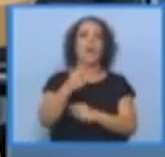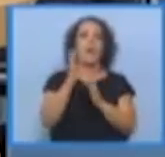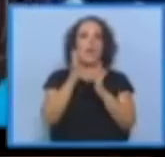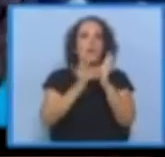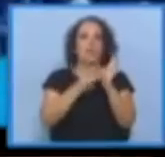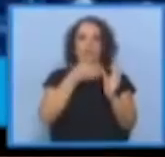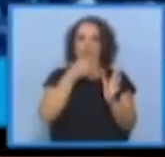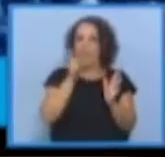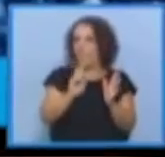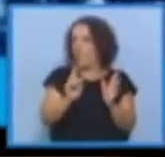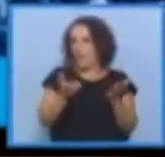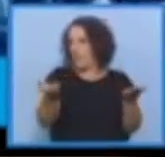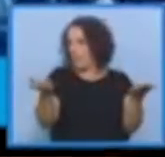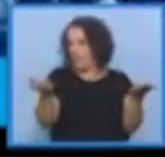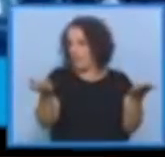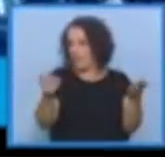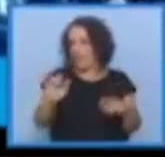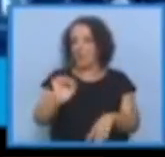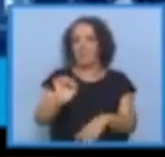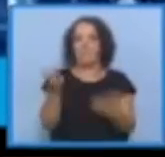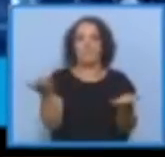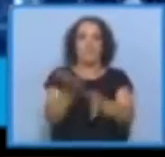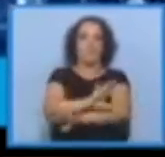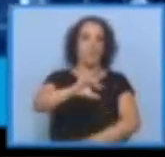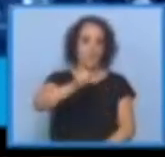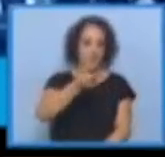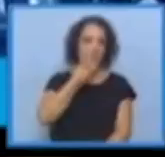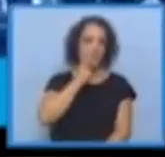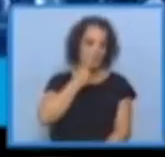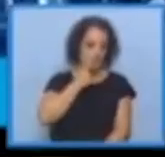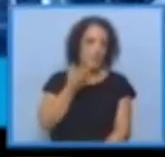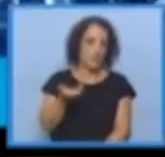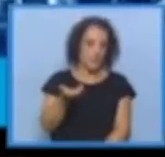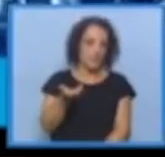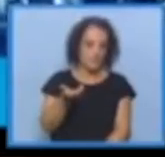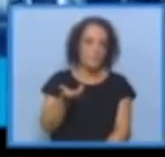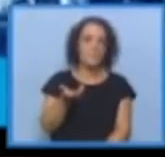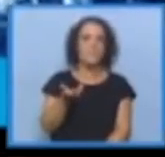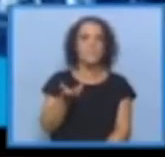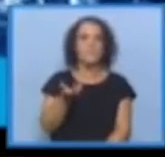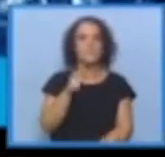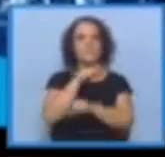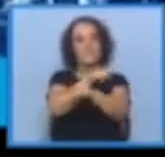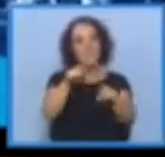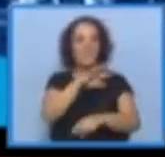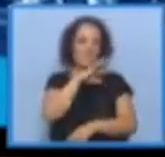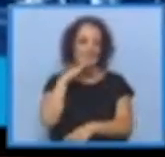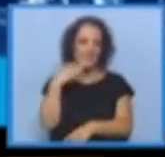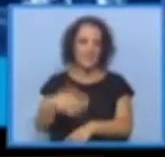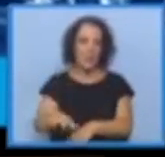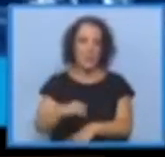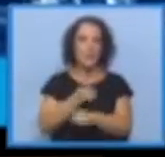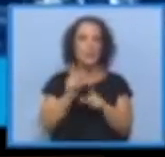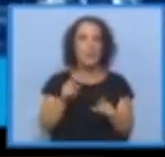é? Porque era em plena Revolução de 25 de Abril. E eles, temos aí, é engraçado porque há